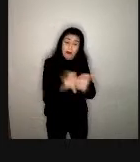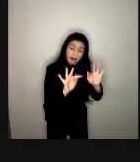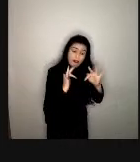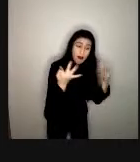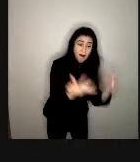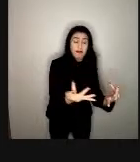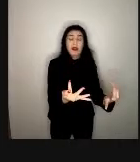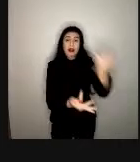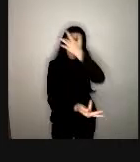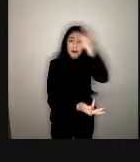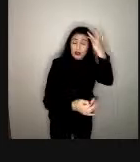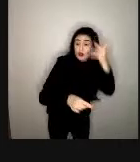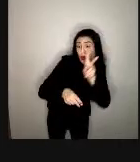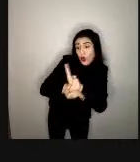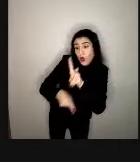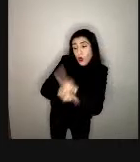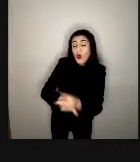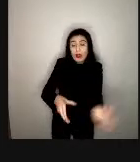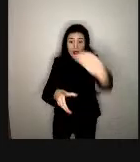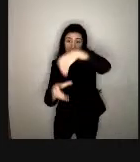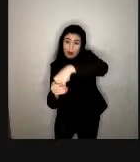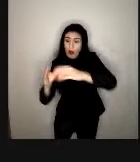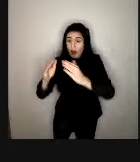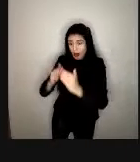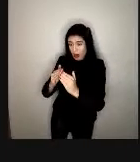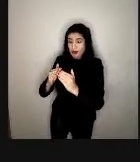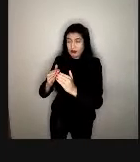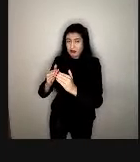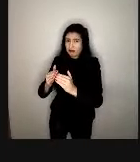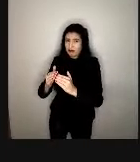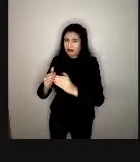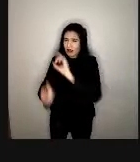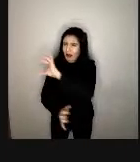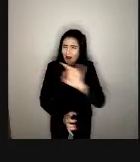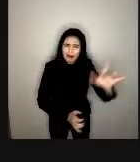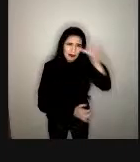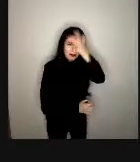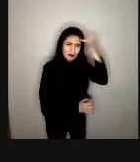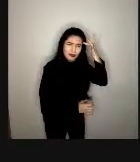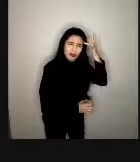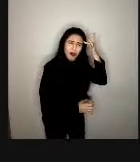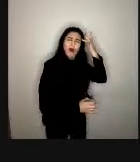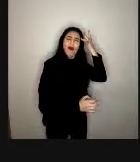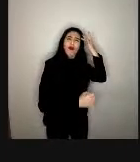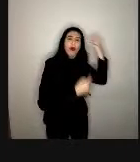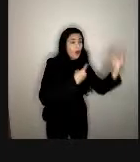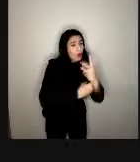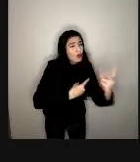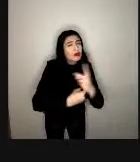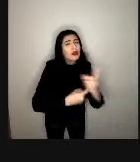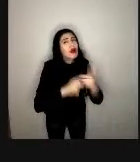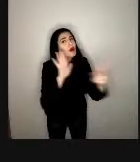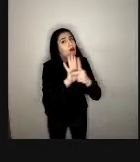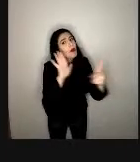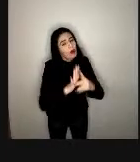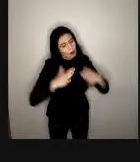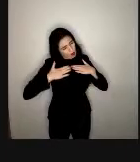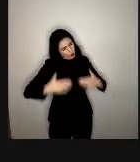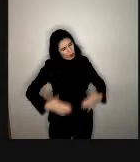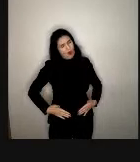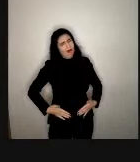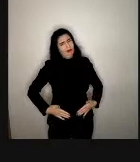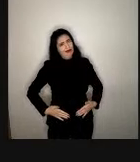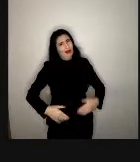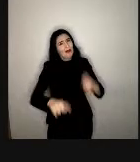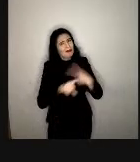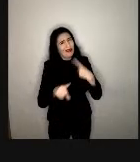todo mundo que tivesse ao redor, e cada um cuidando de si mesmo também, porque você não está o tempo inteiro bem. Então,